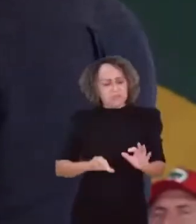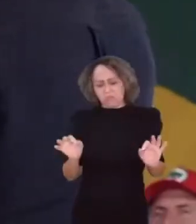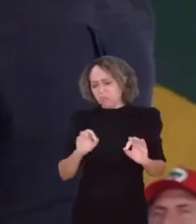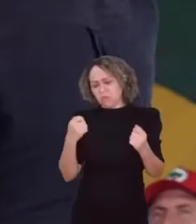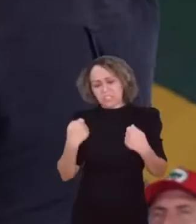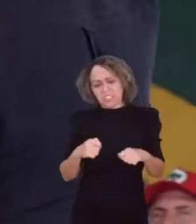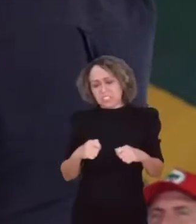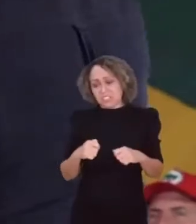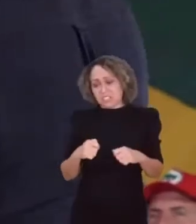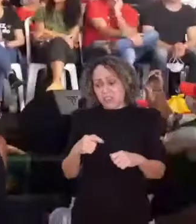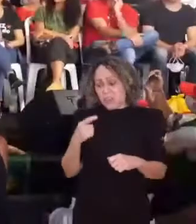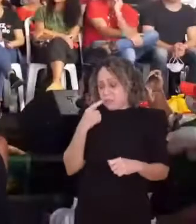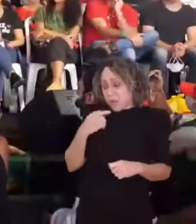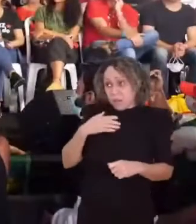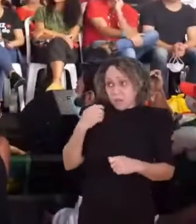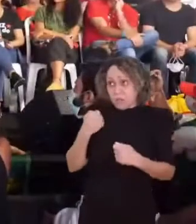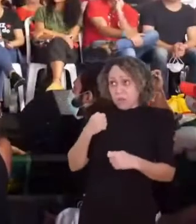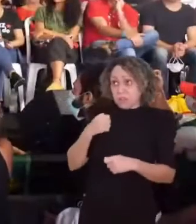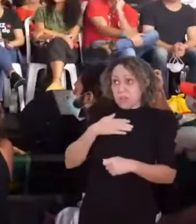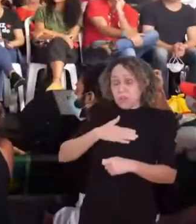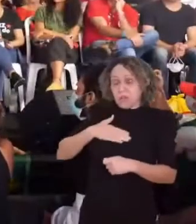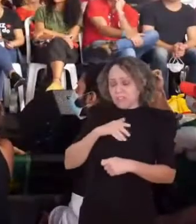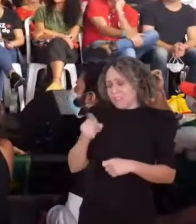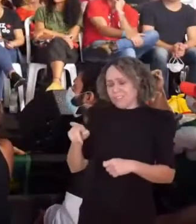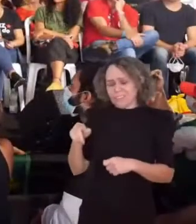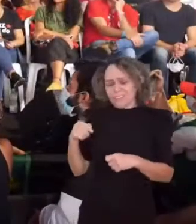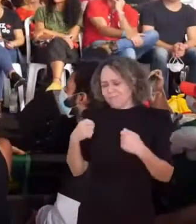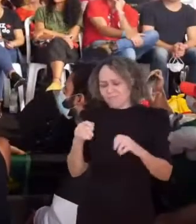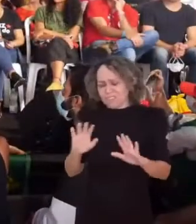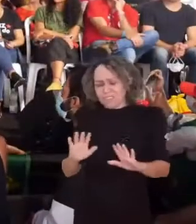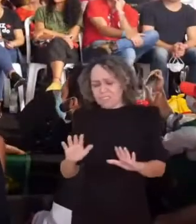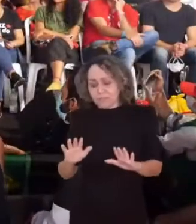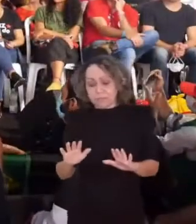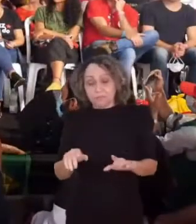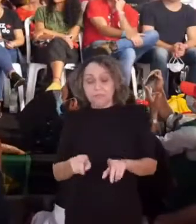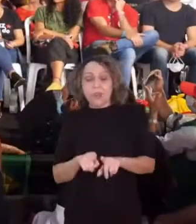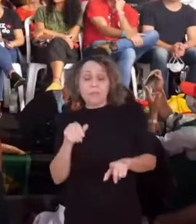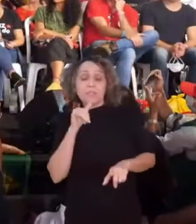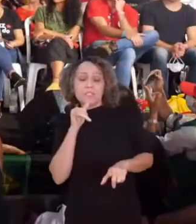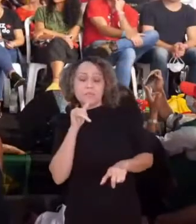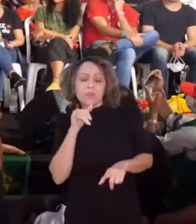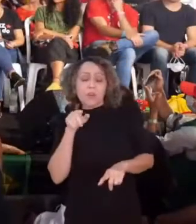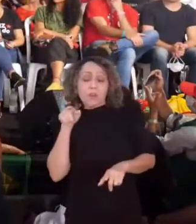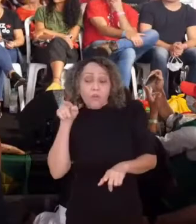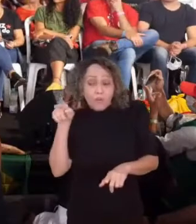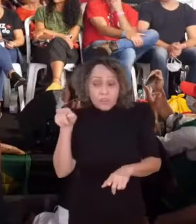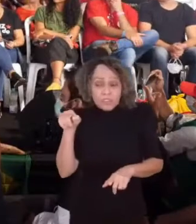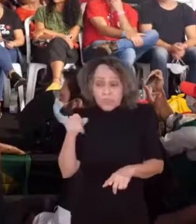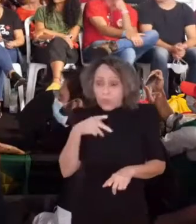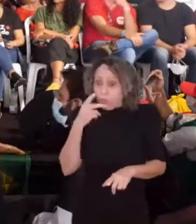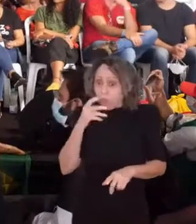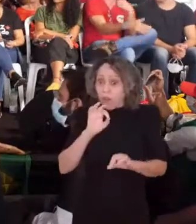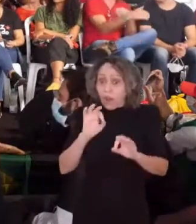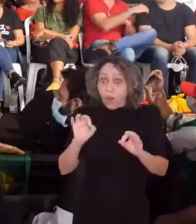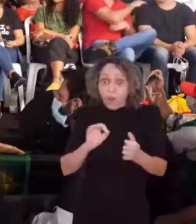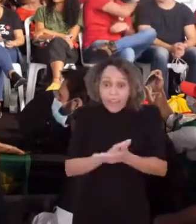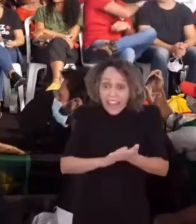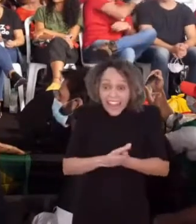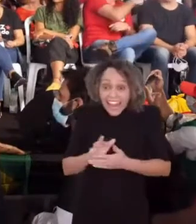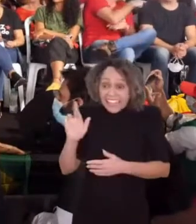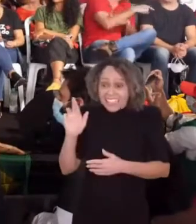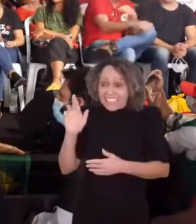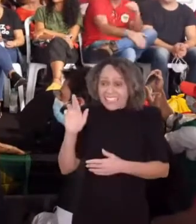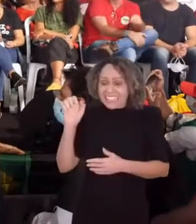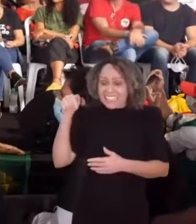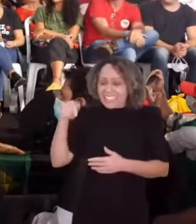contou, mas teve um momento em que a justiça deliberou você mandar desapropriar, sabe,